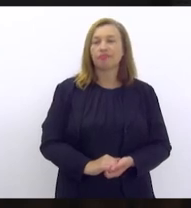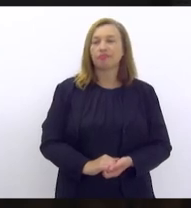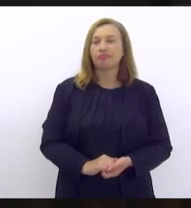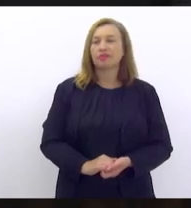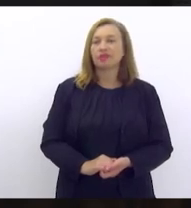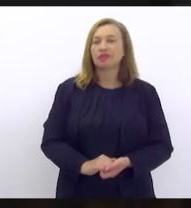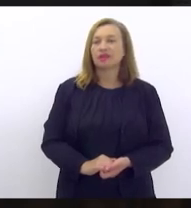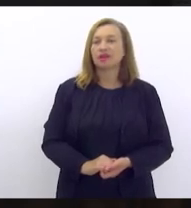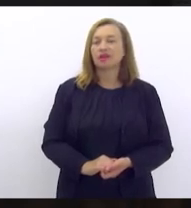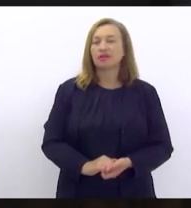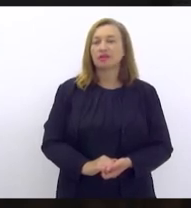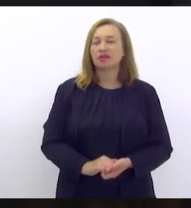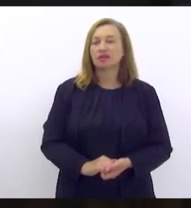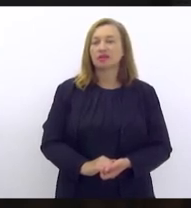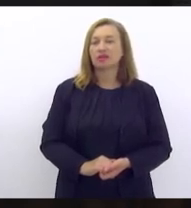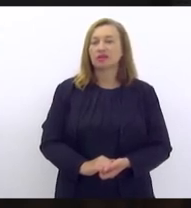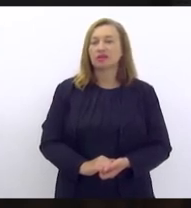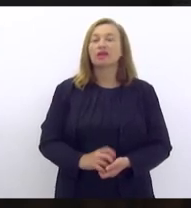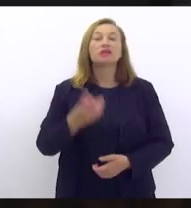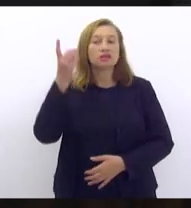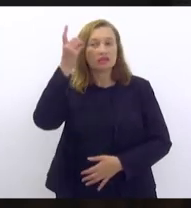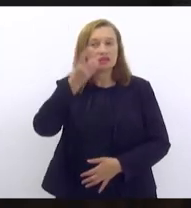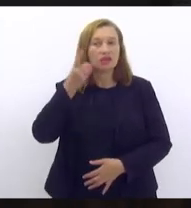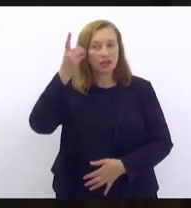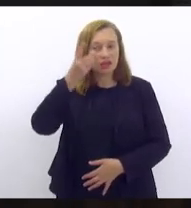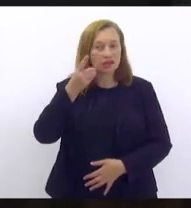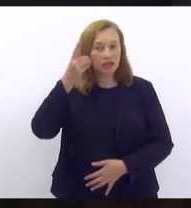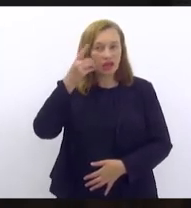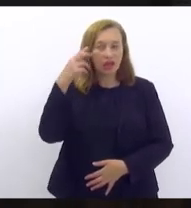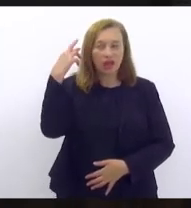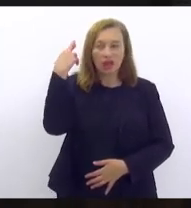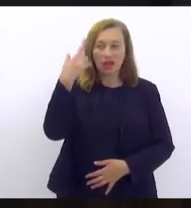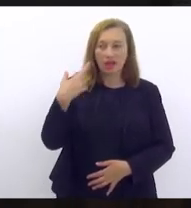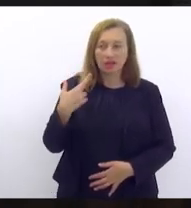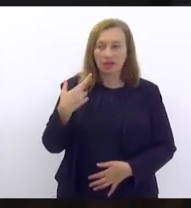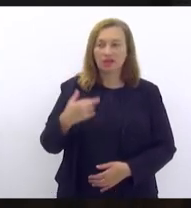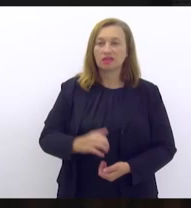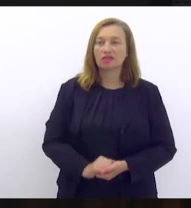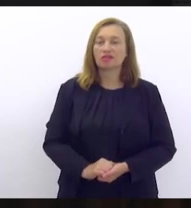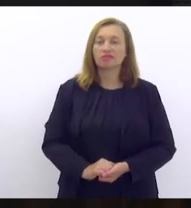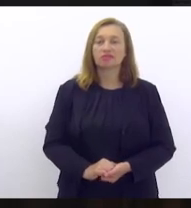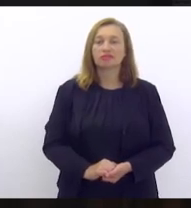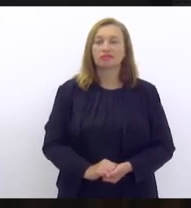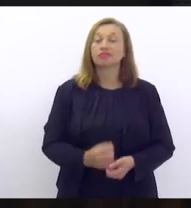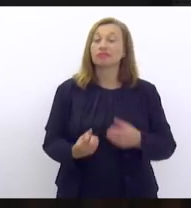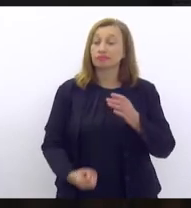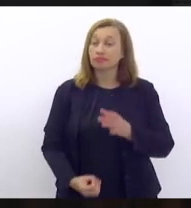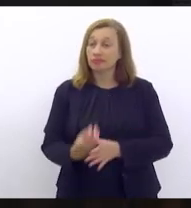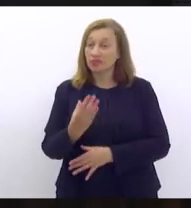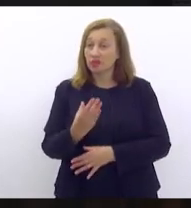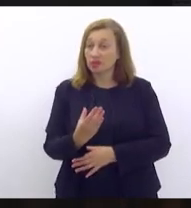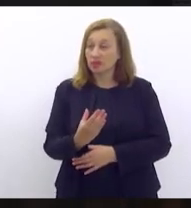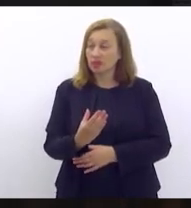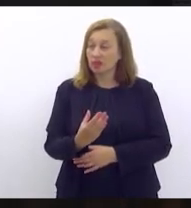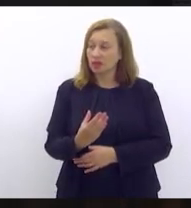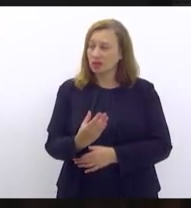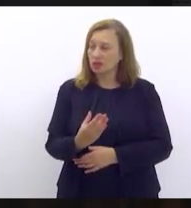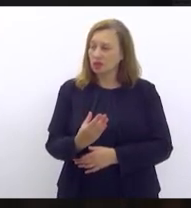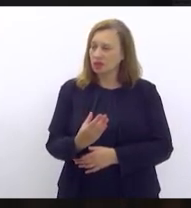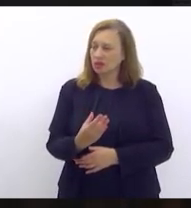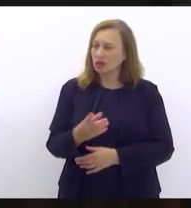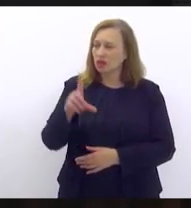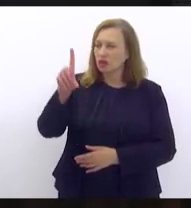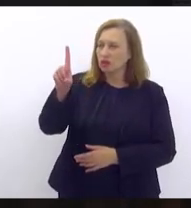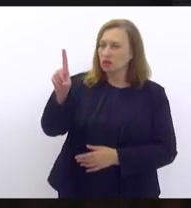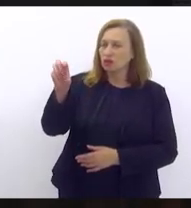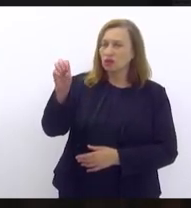2019, de autoria da deputada Renata Souza, que cria o dossiê Mulher